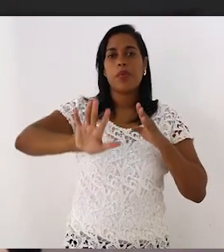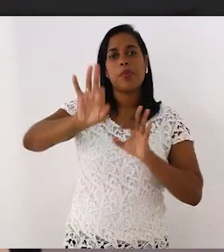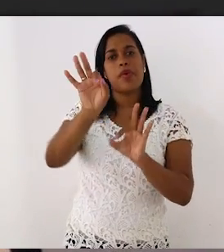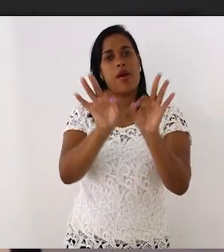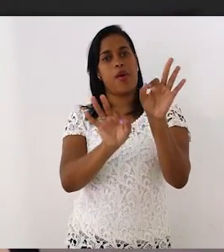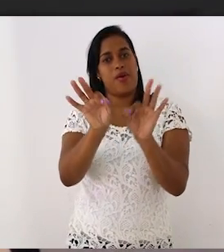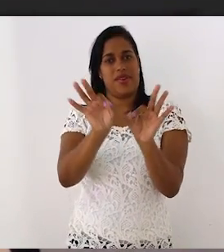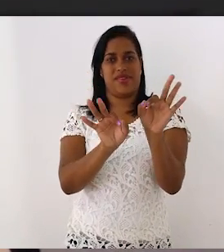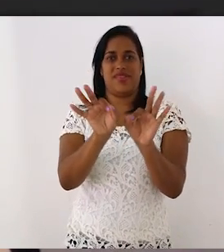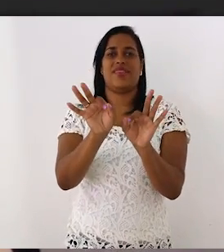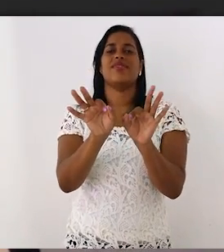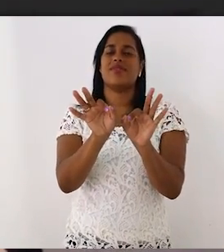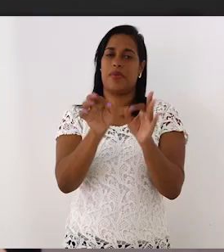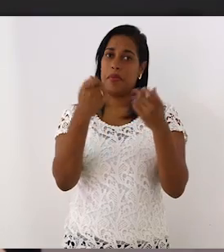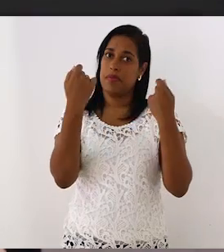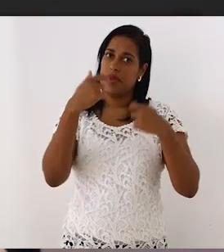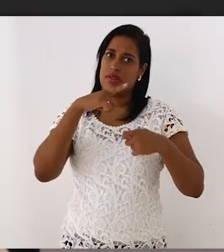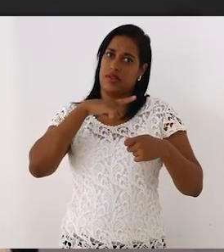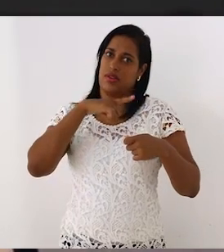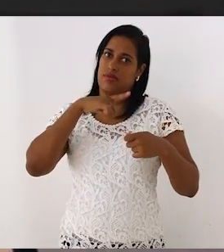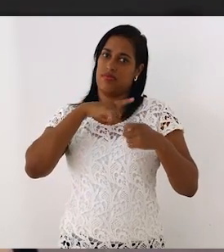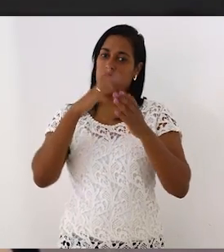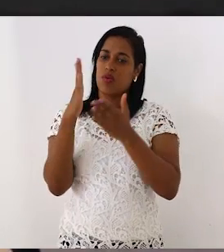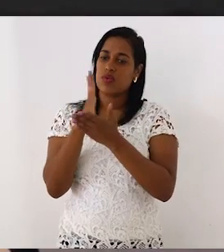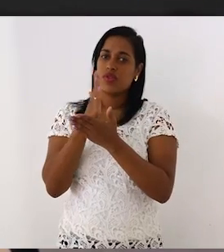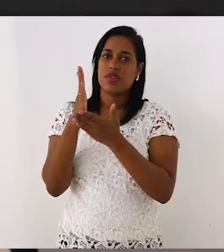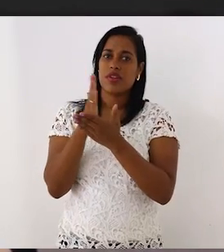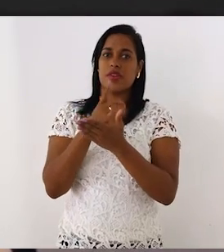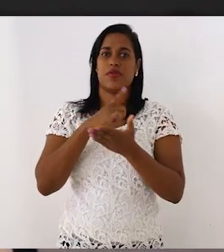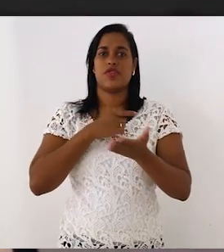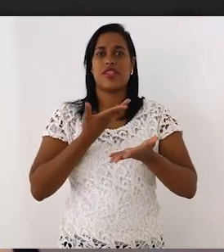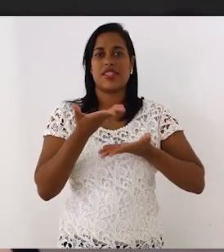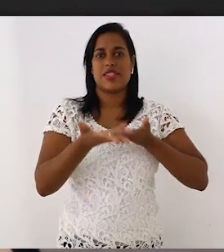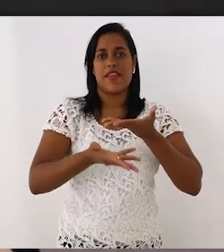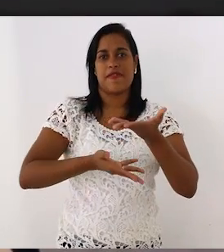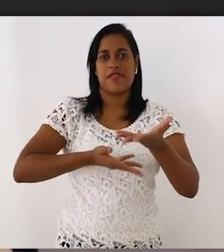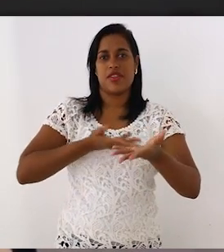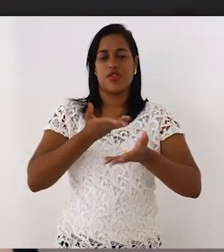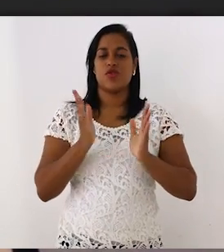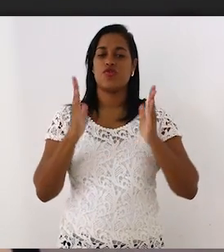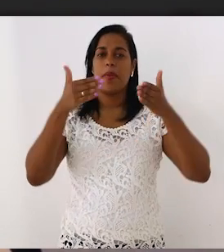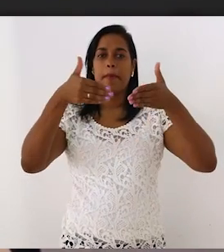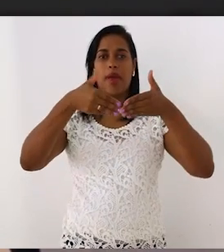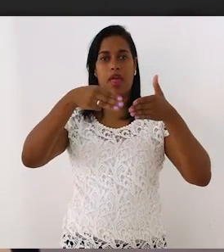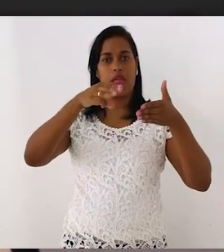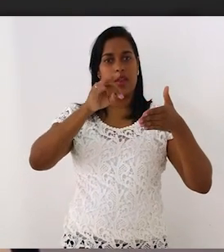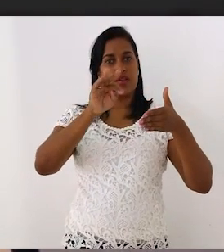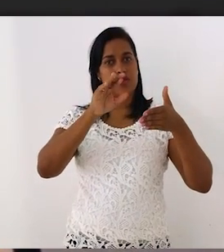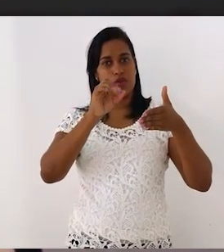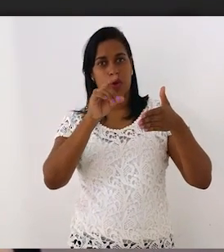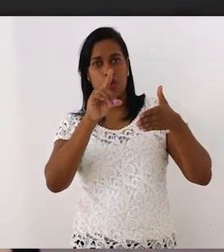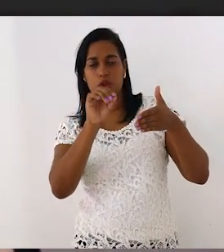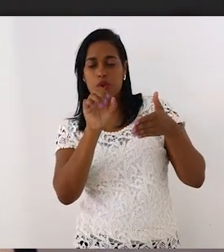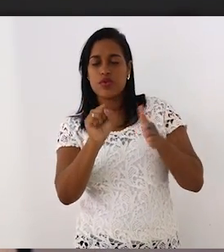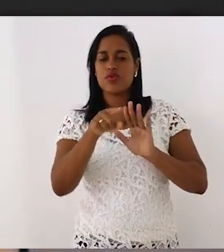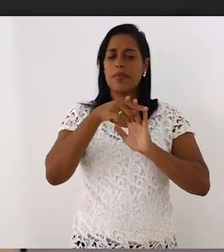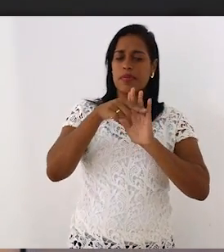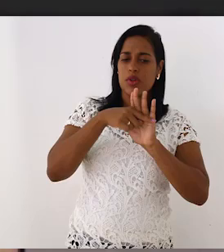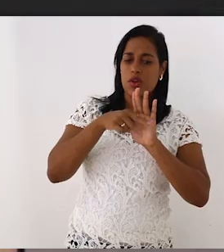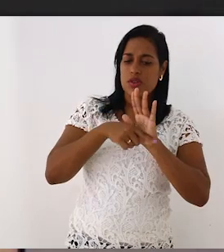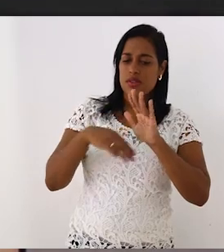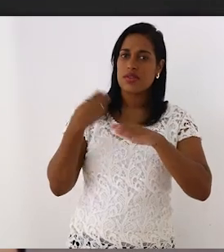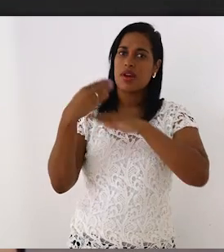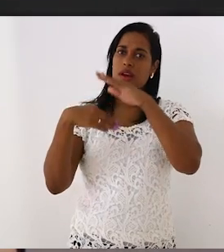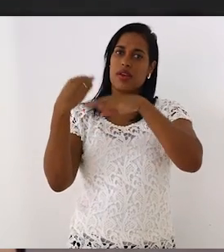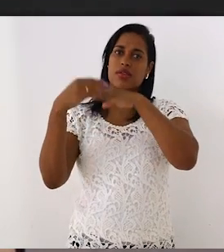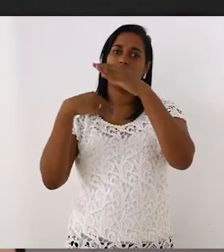organizacional. Ela possui produtos, serviços, métodos, processos. Ela pode até ter